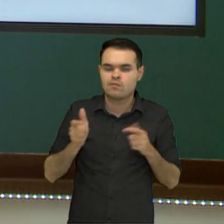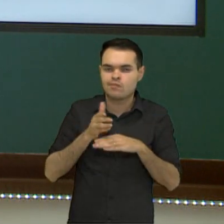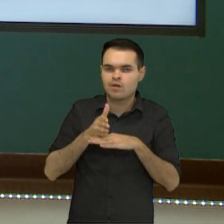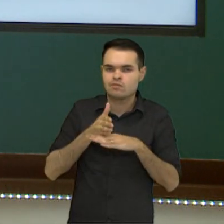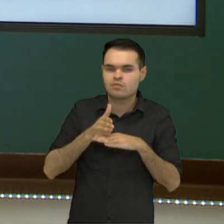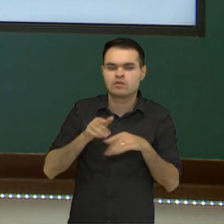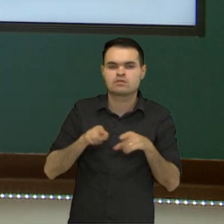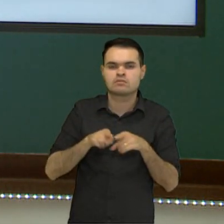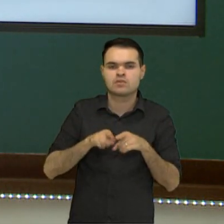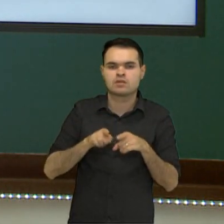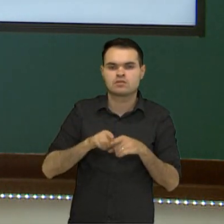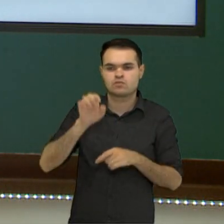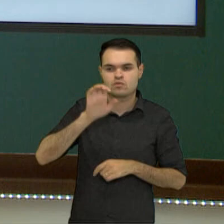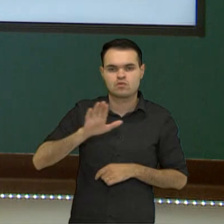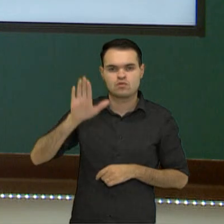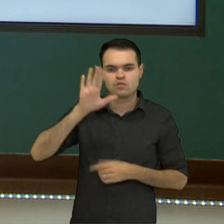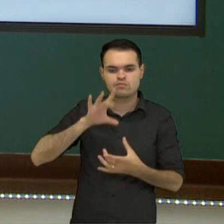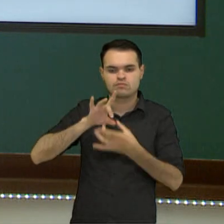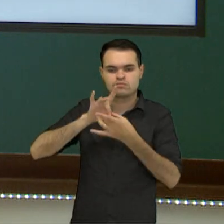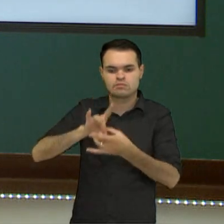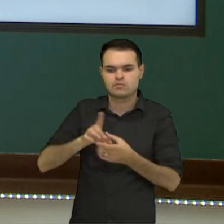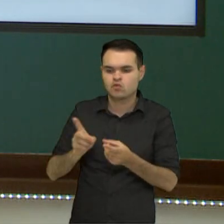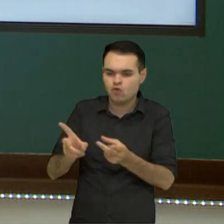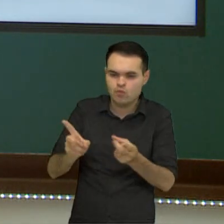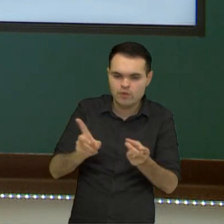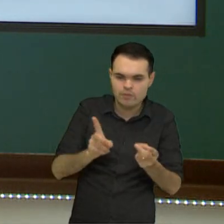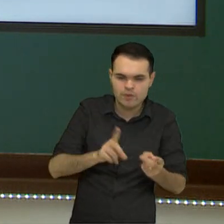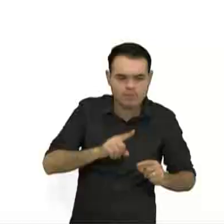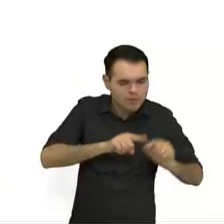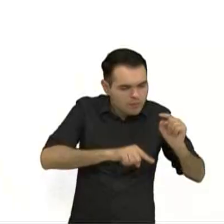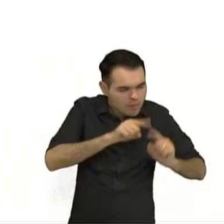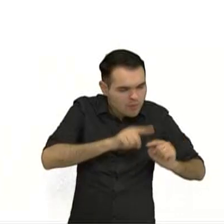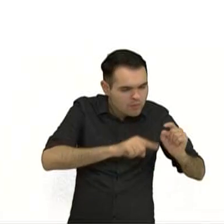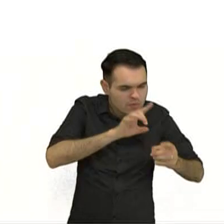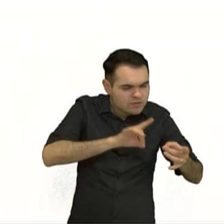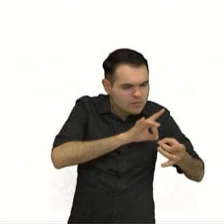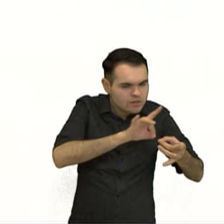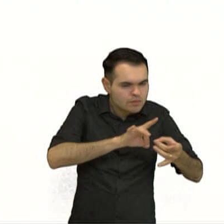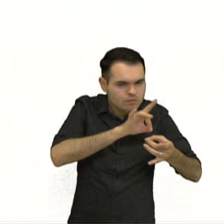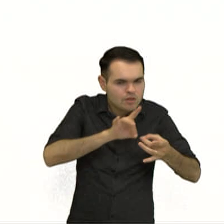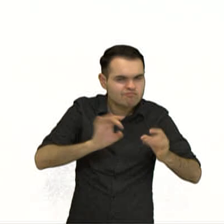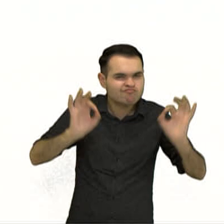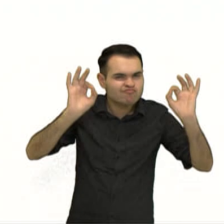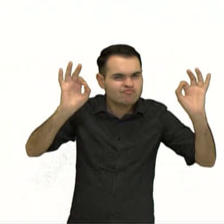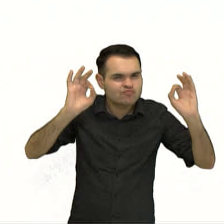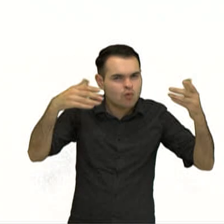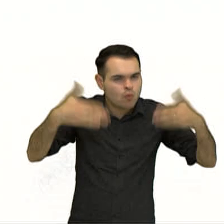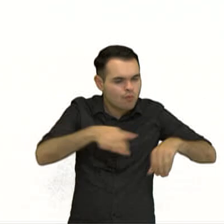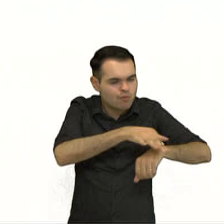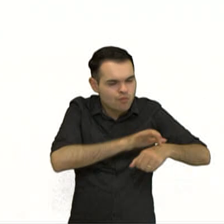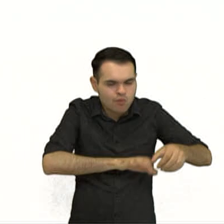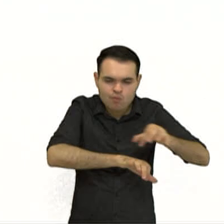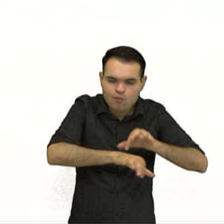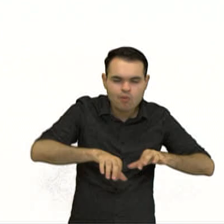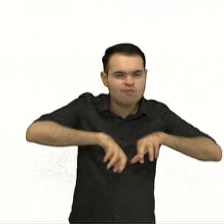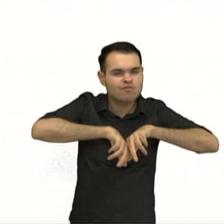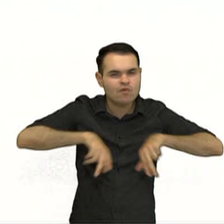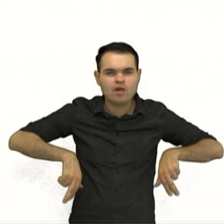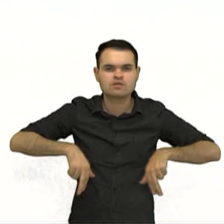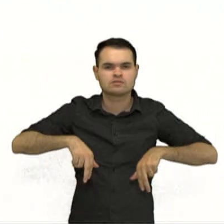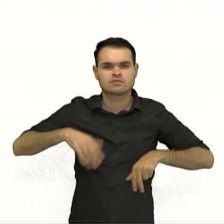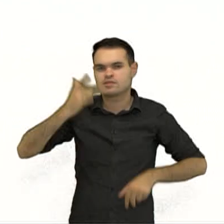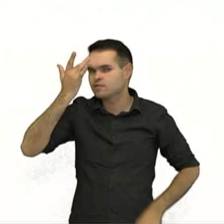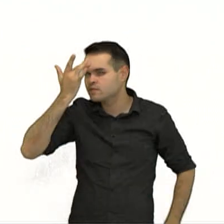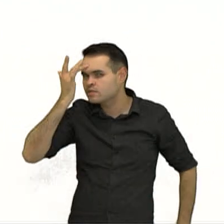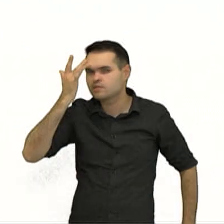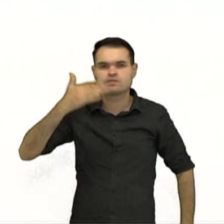dos europeus no comércio de especiarias e artigos de luxos orientais, Índia e China, né?